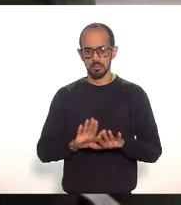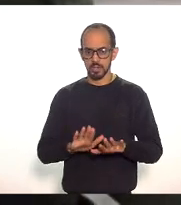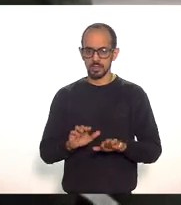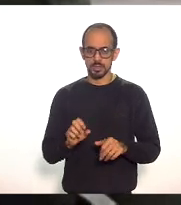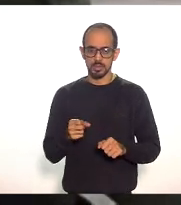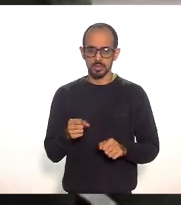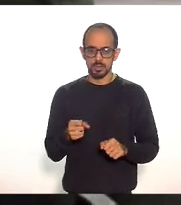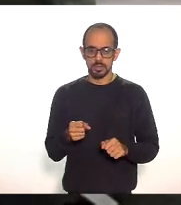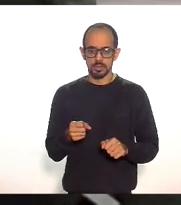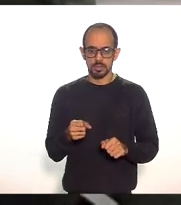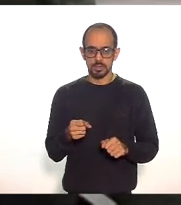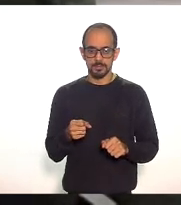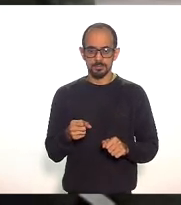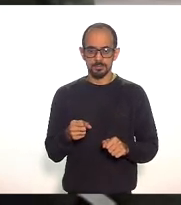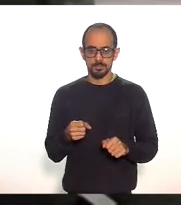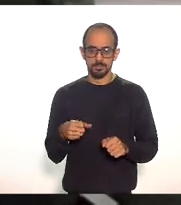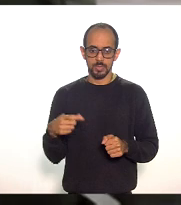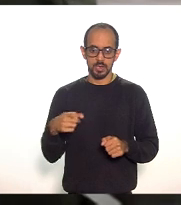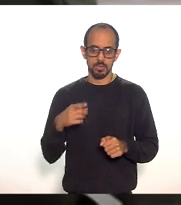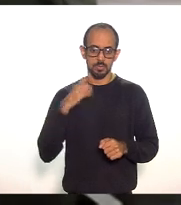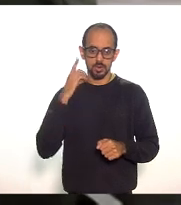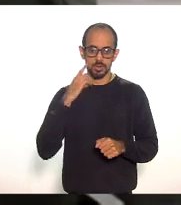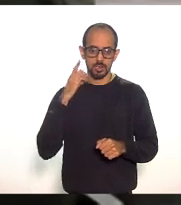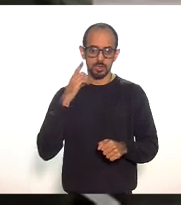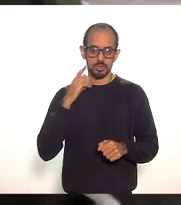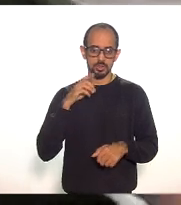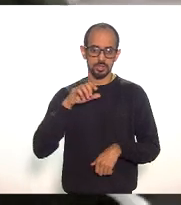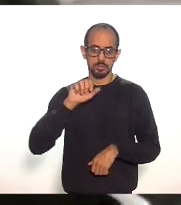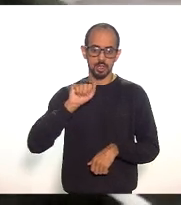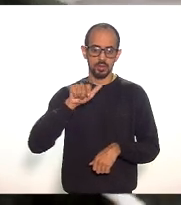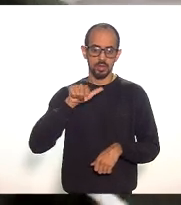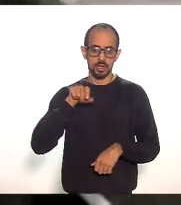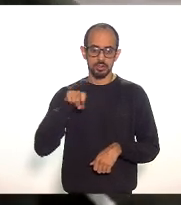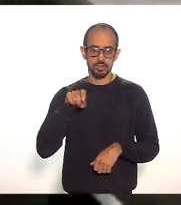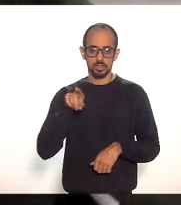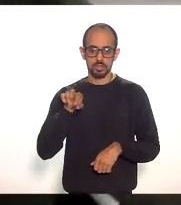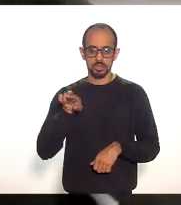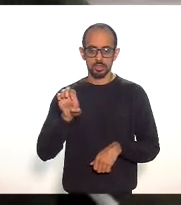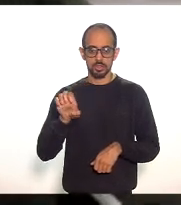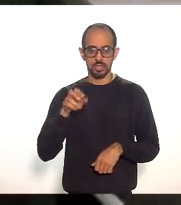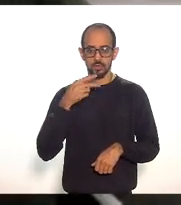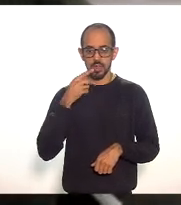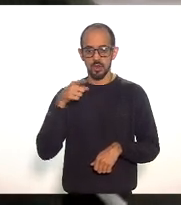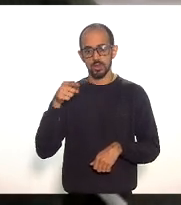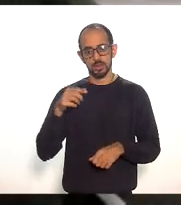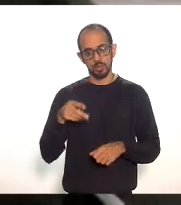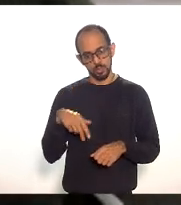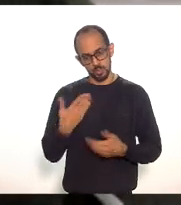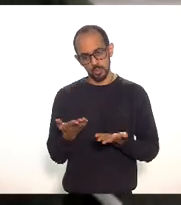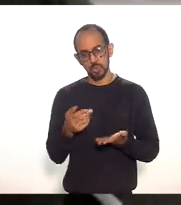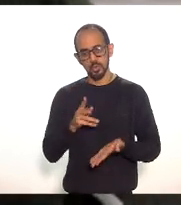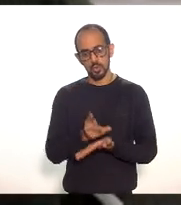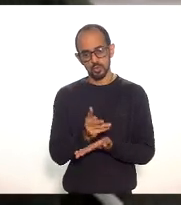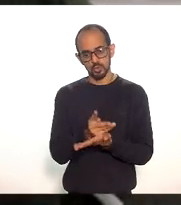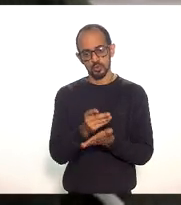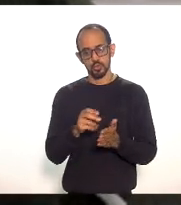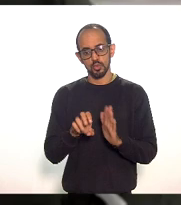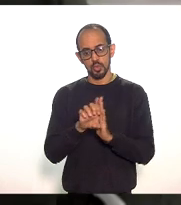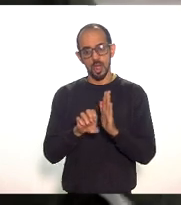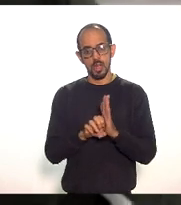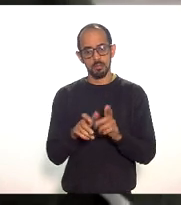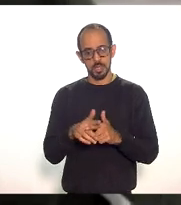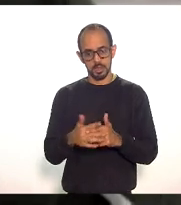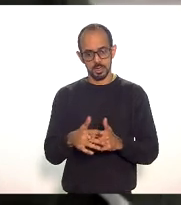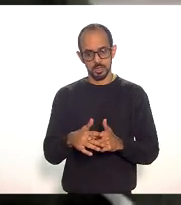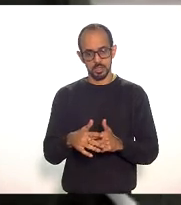dessa manifestação do deputado Alexandre Knoploch, eu vou, então, manter a emenda. Okay. Lembrando que eu apresentei uma única emenda.